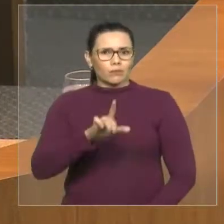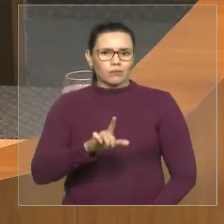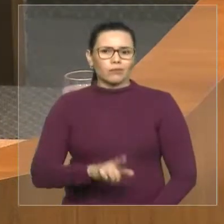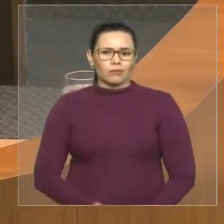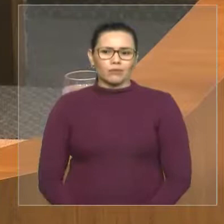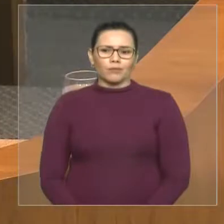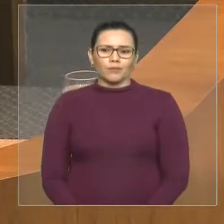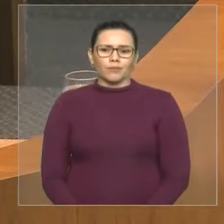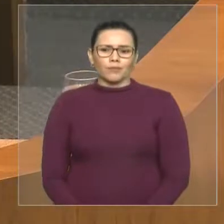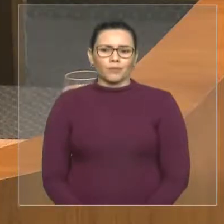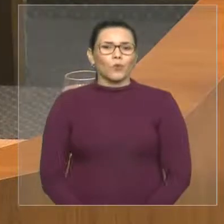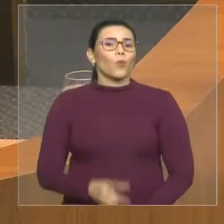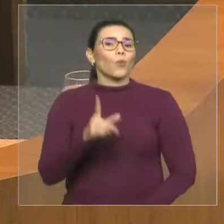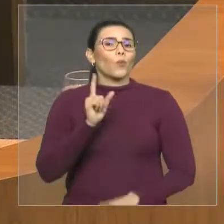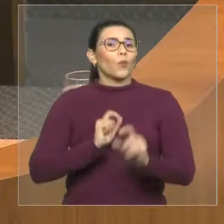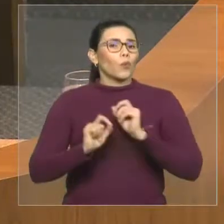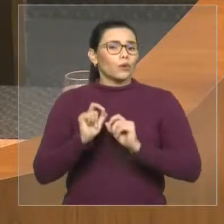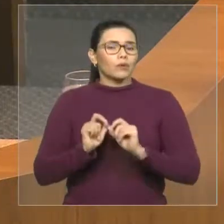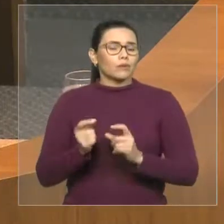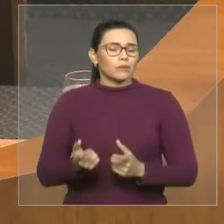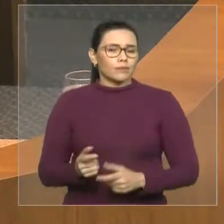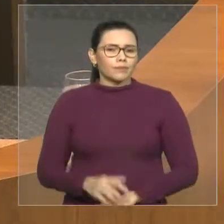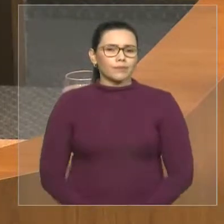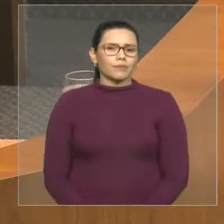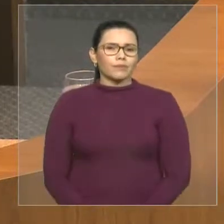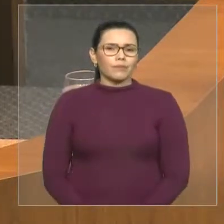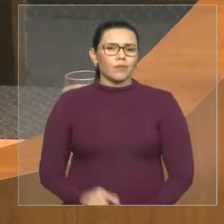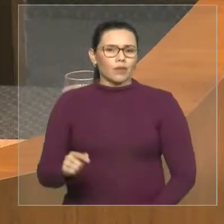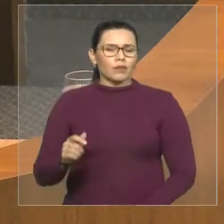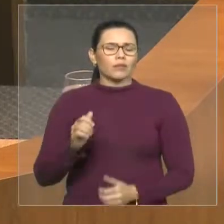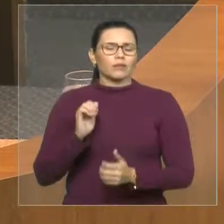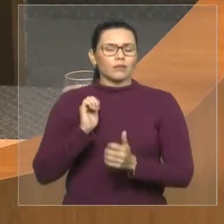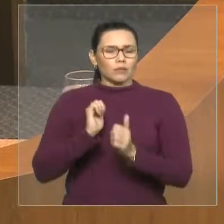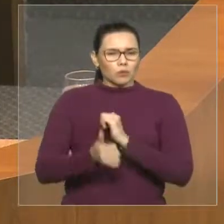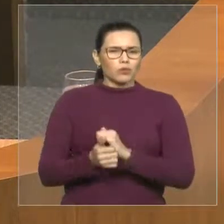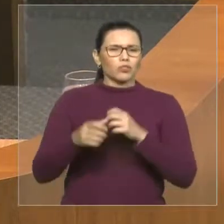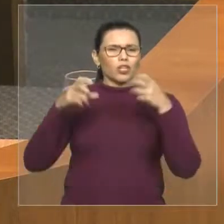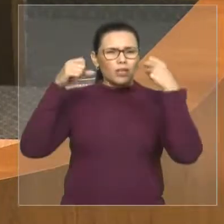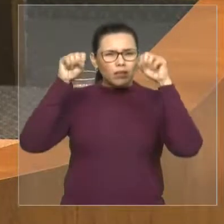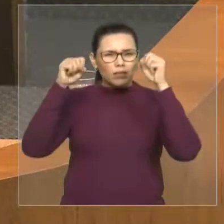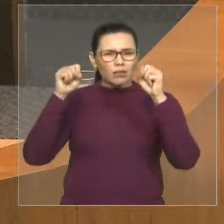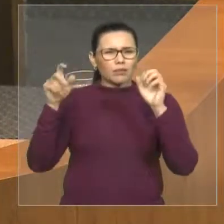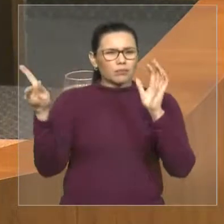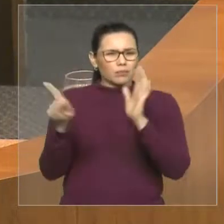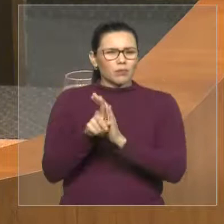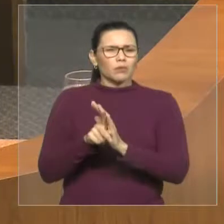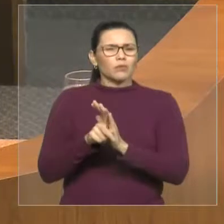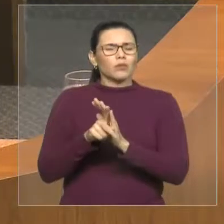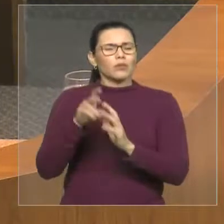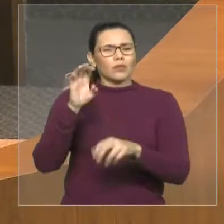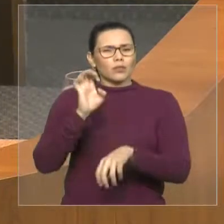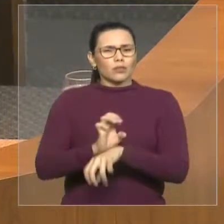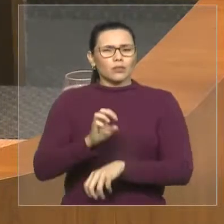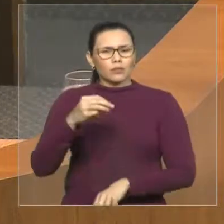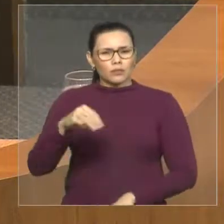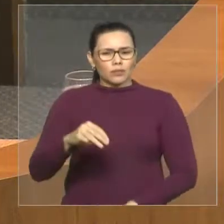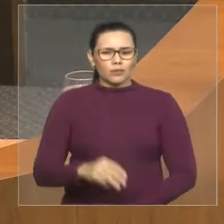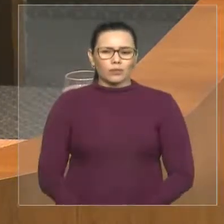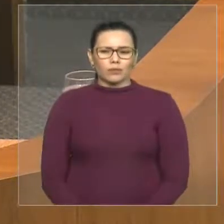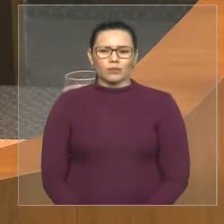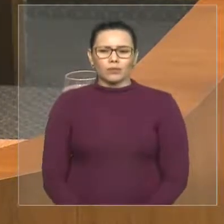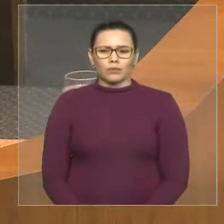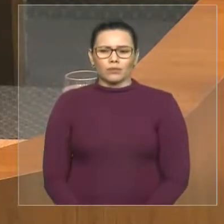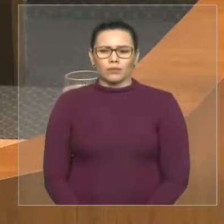o maior resultado que esses atletas maranhenses, que hoje foram homenageados por essa casa, puderam nos trazer, nos